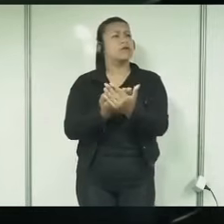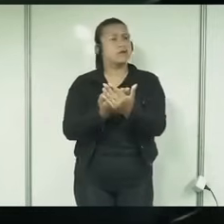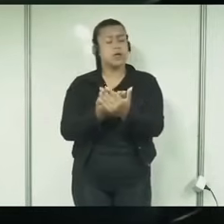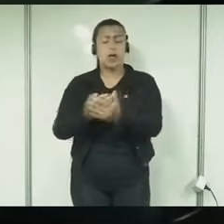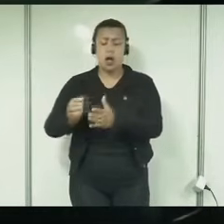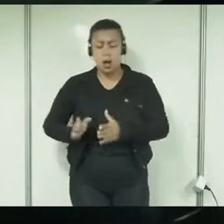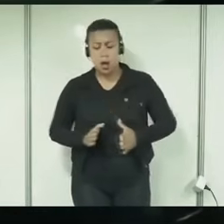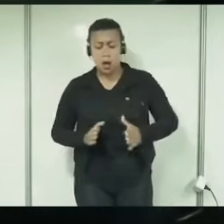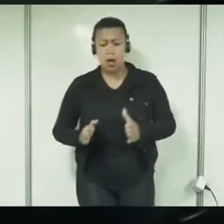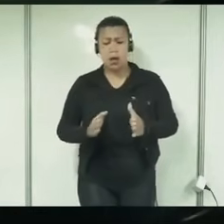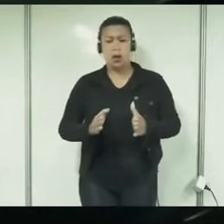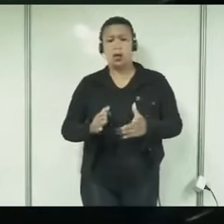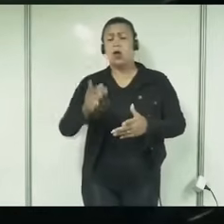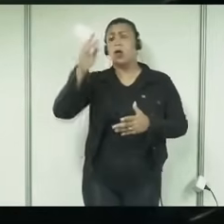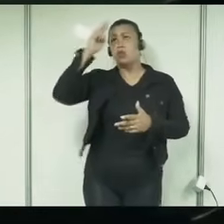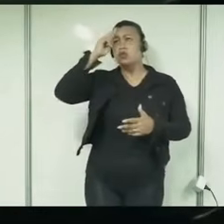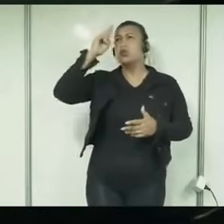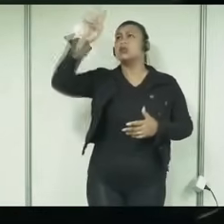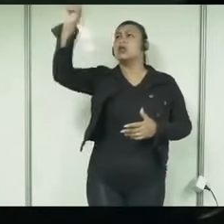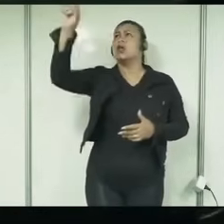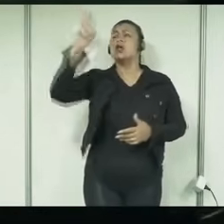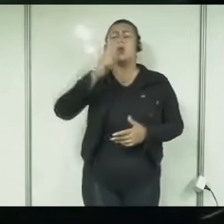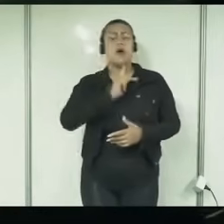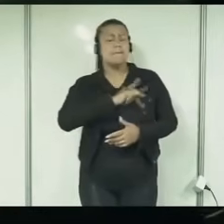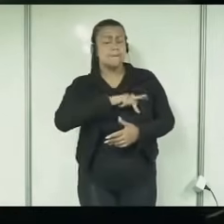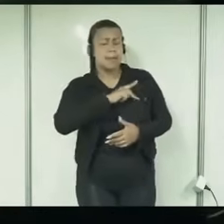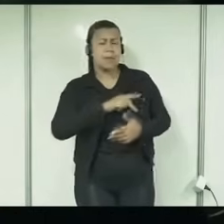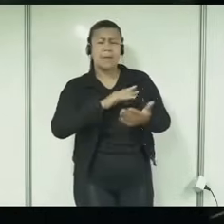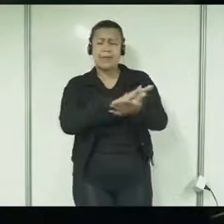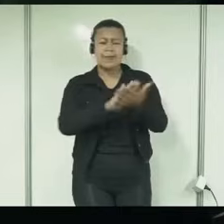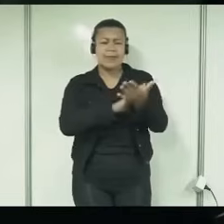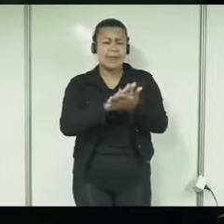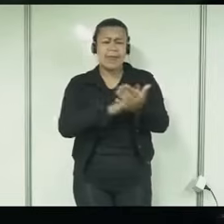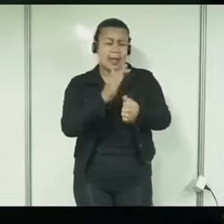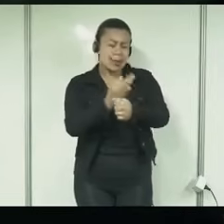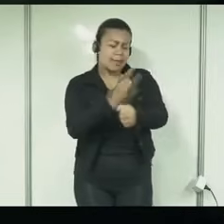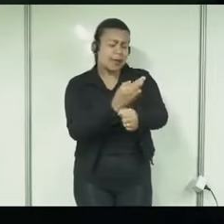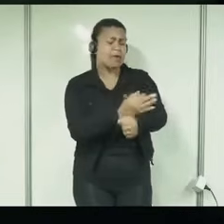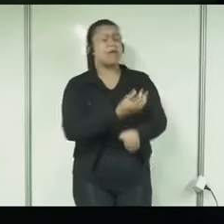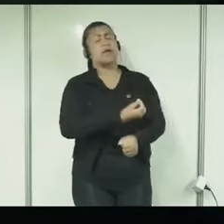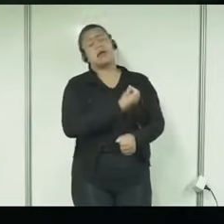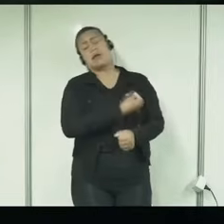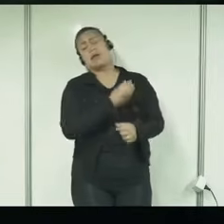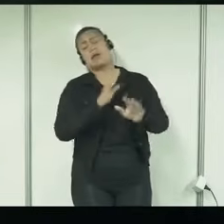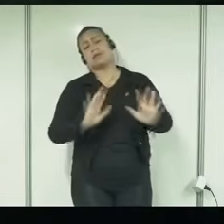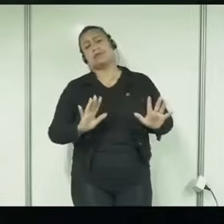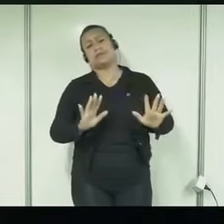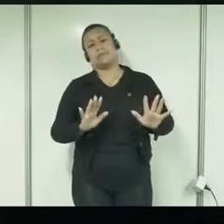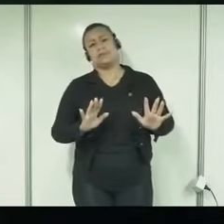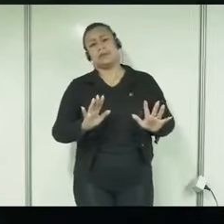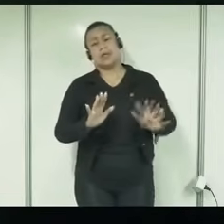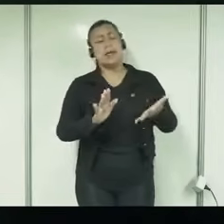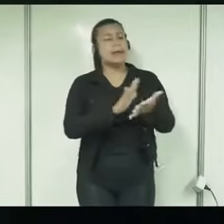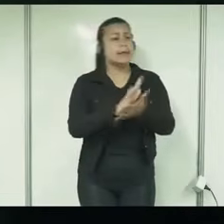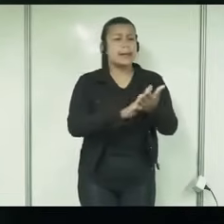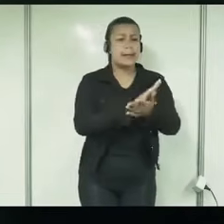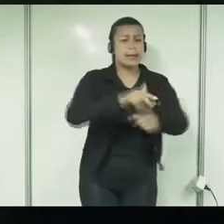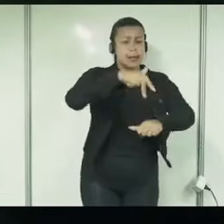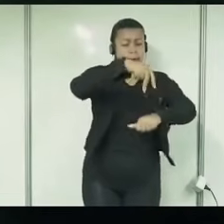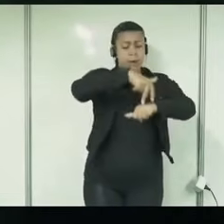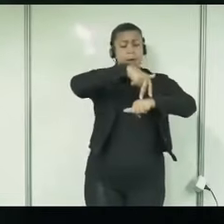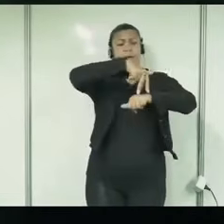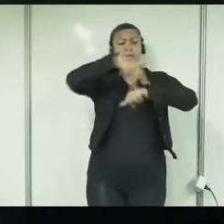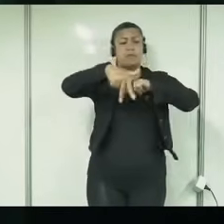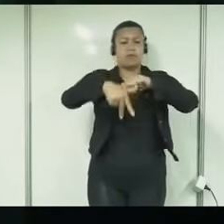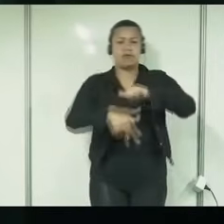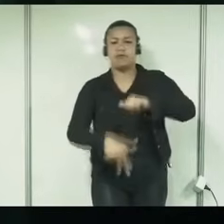meu pastor, nada me faltará. Que nada te derrube. Mesmo quando a vida tende a vir